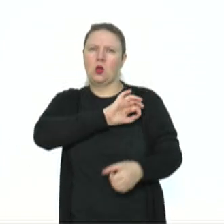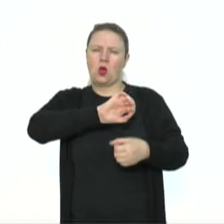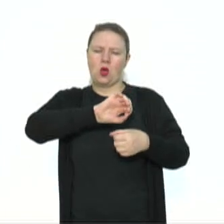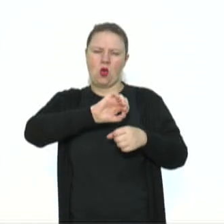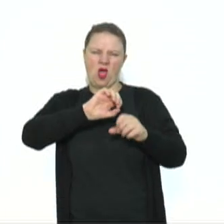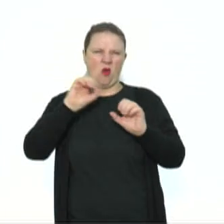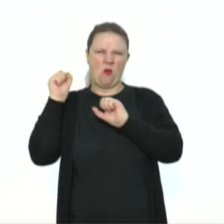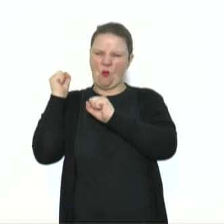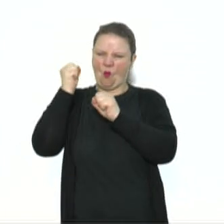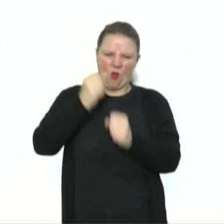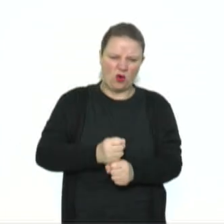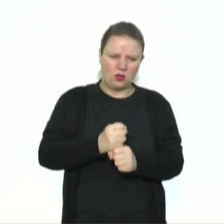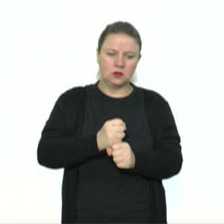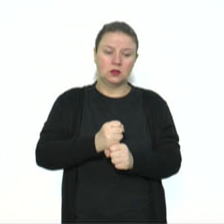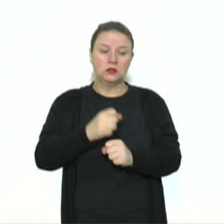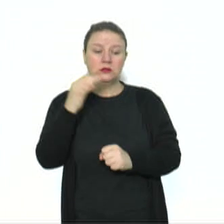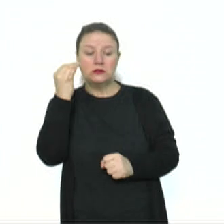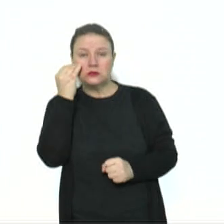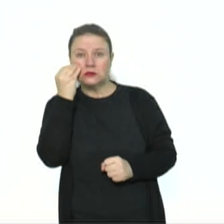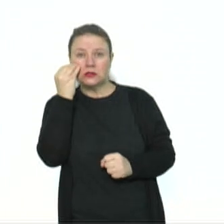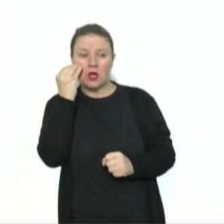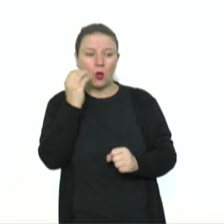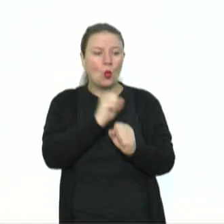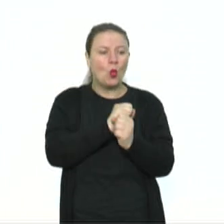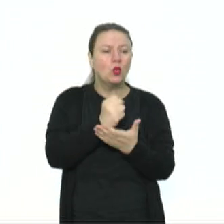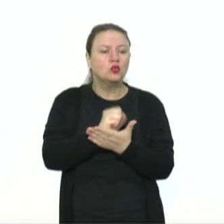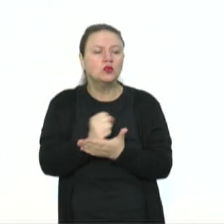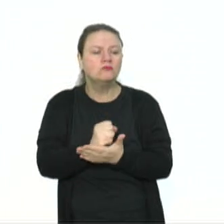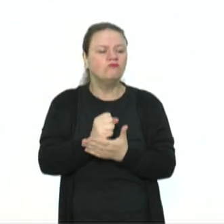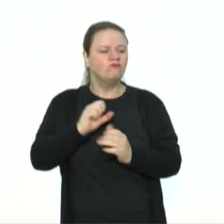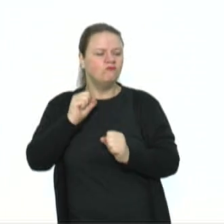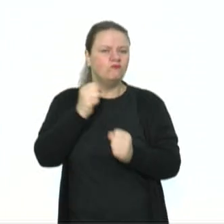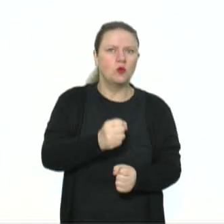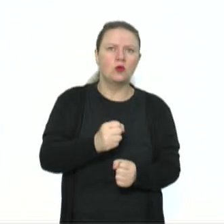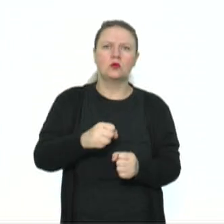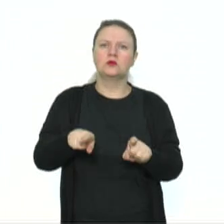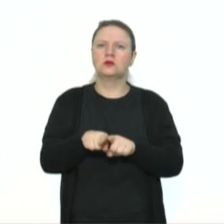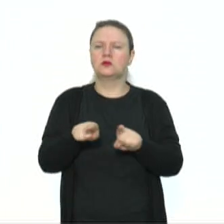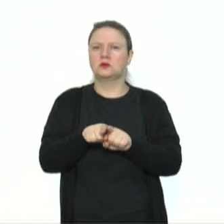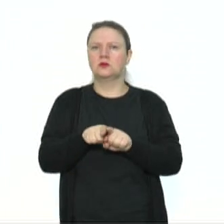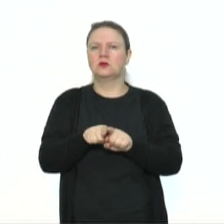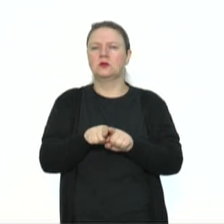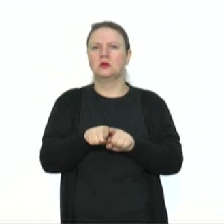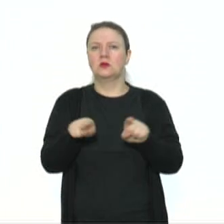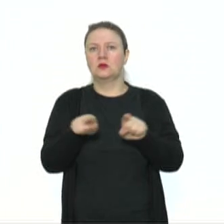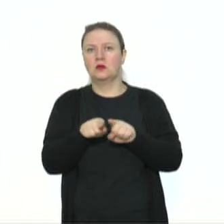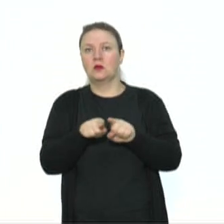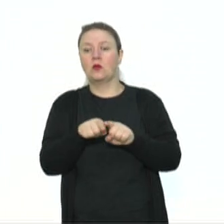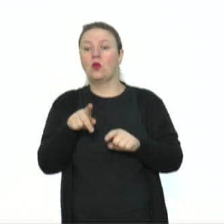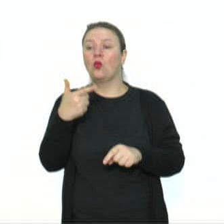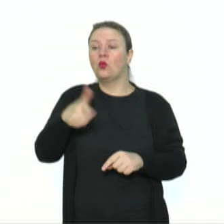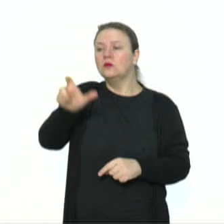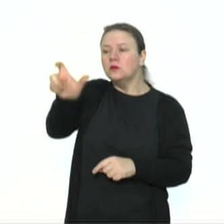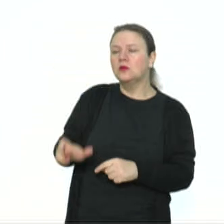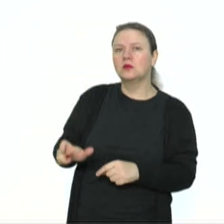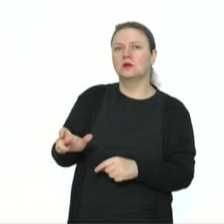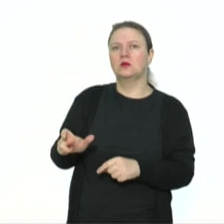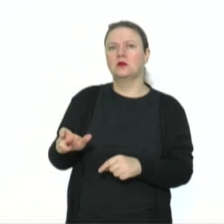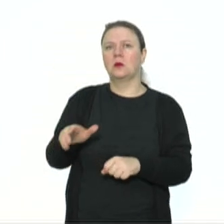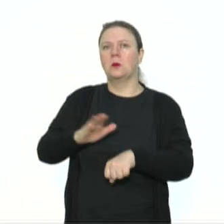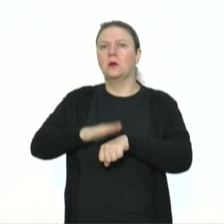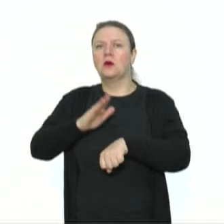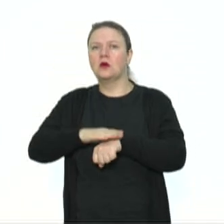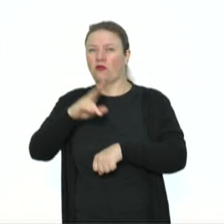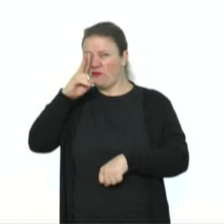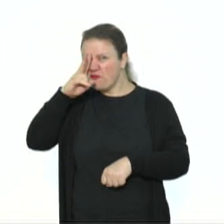e pressão para dominar e imobilizar o oponente. No jiu-jitsu, explorar erros do oponente conta mais do que usar